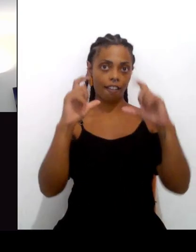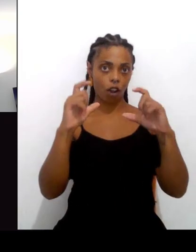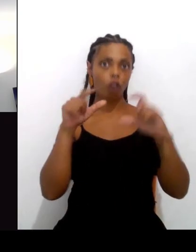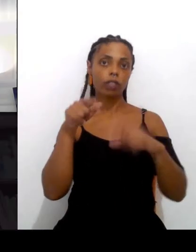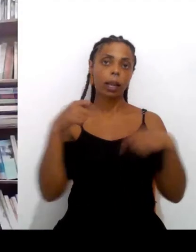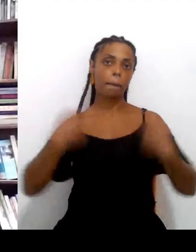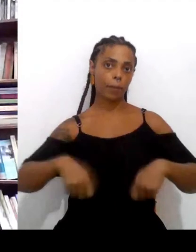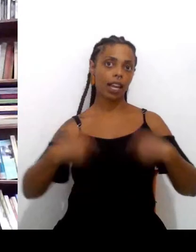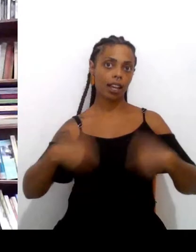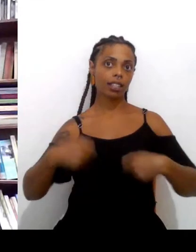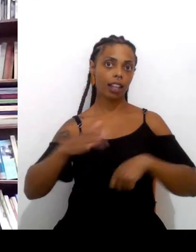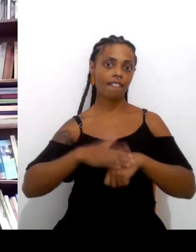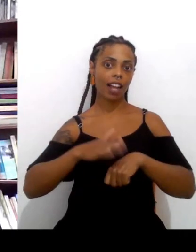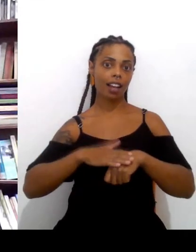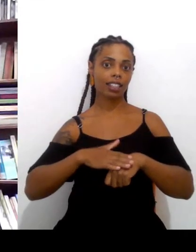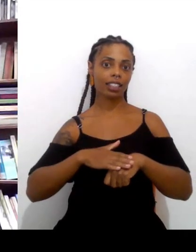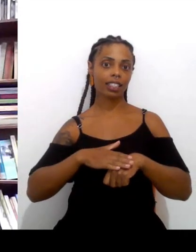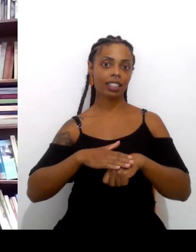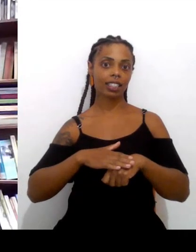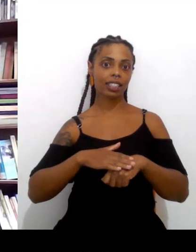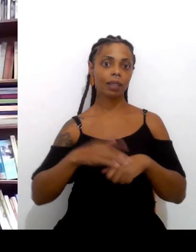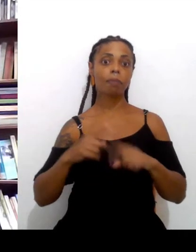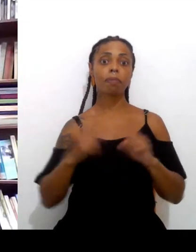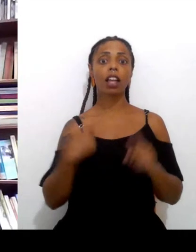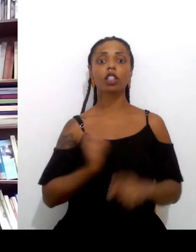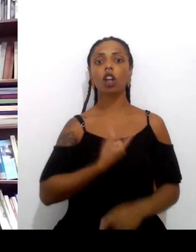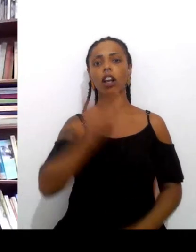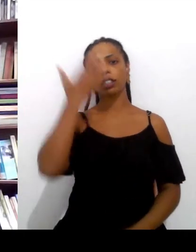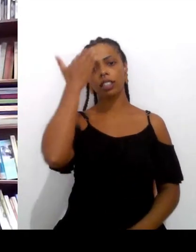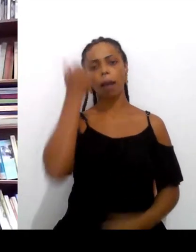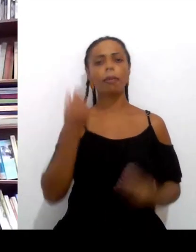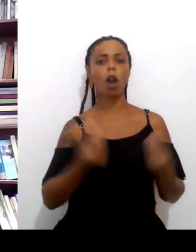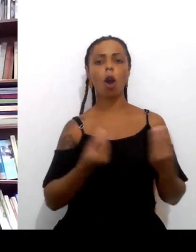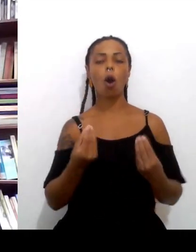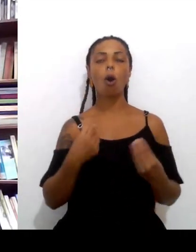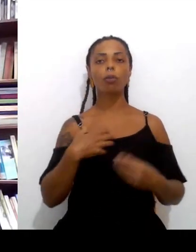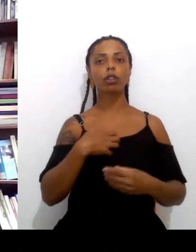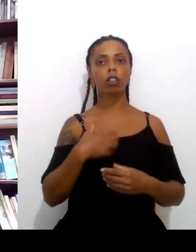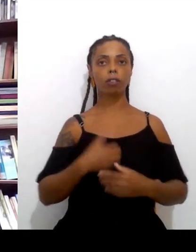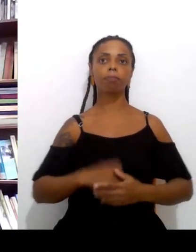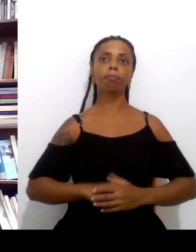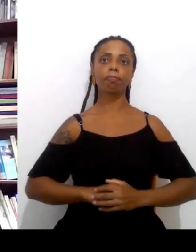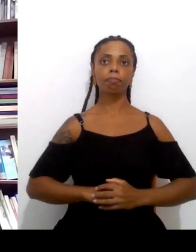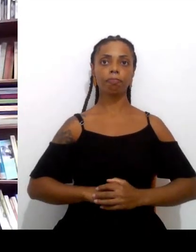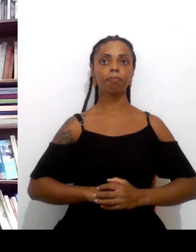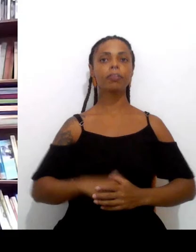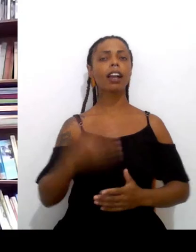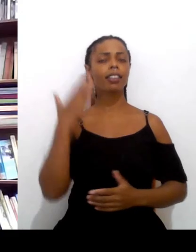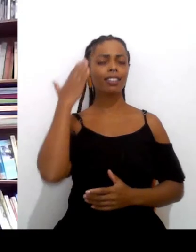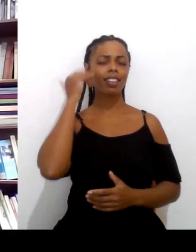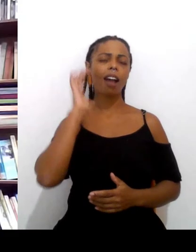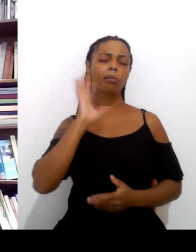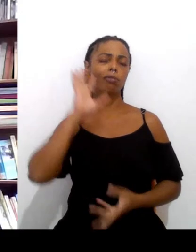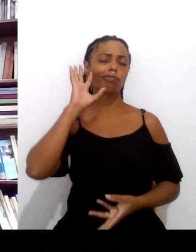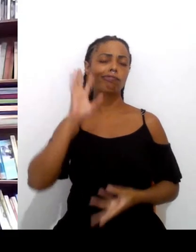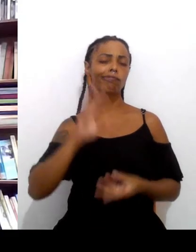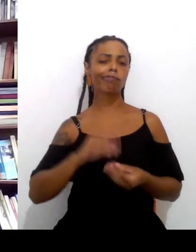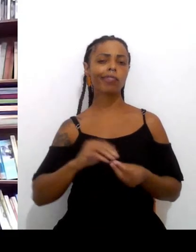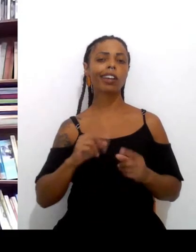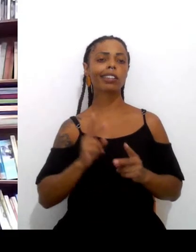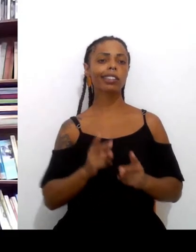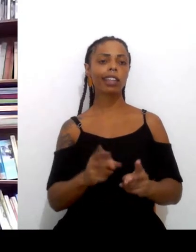fazer a fotografia e nós já sabemos como fazer a pose como nos posicionar sempre replica